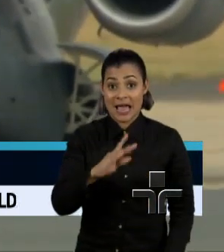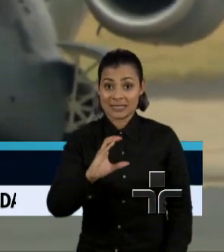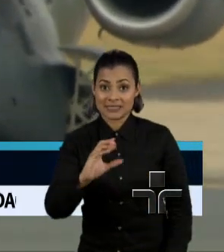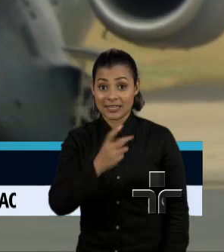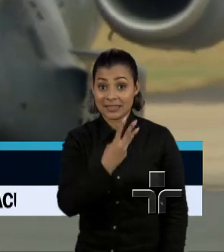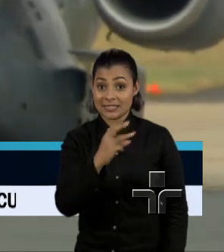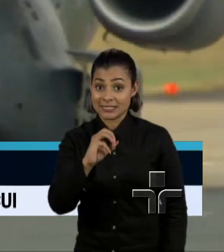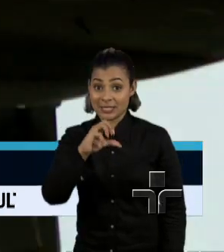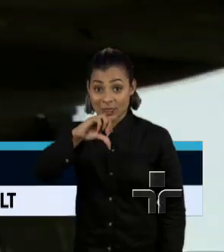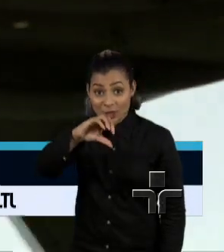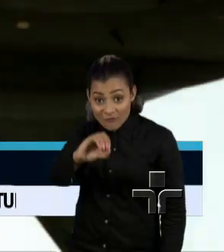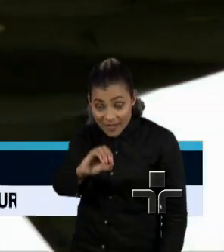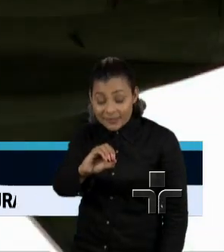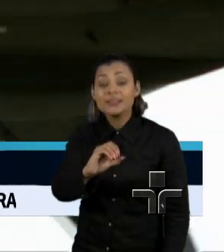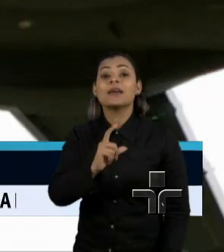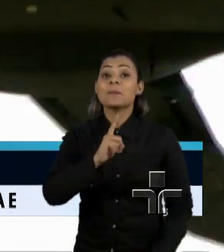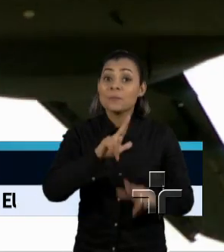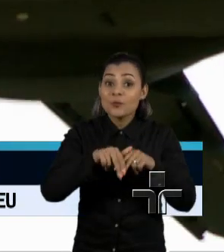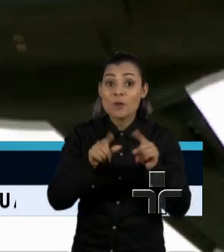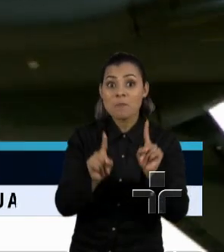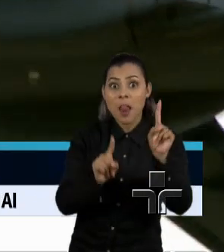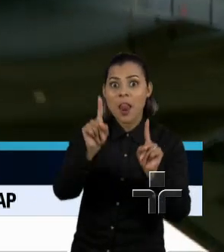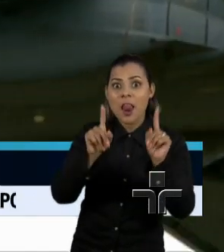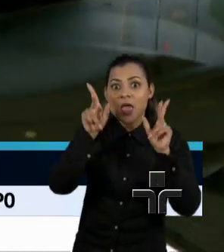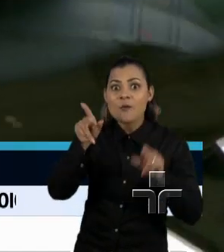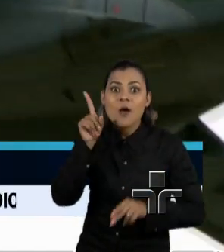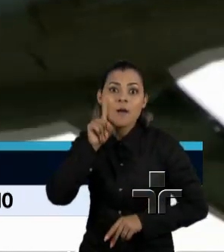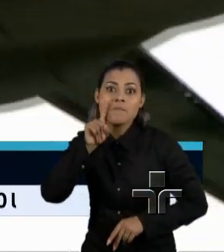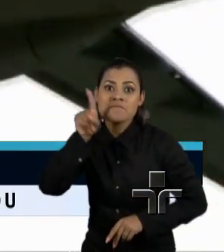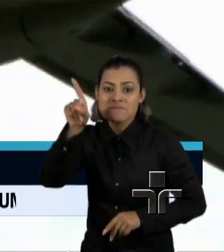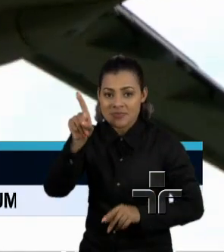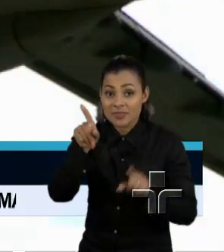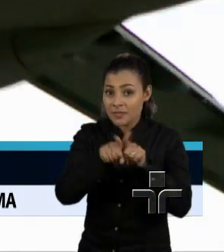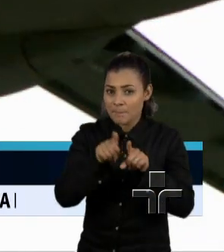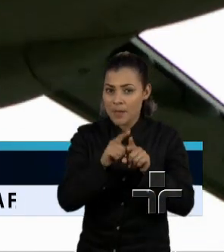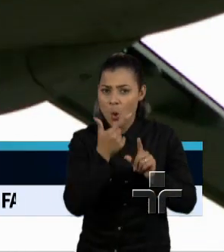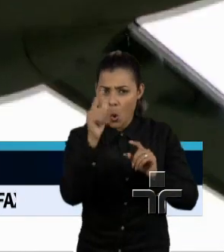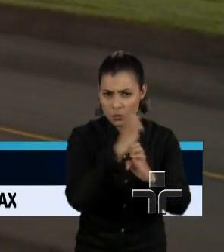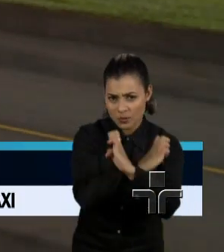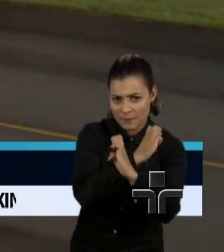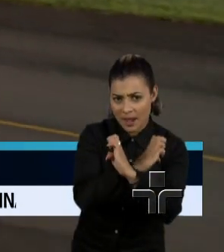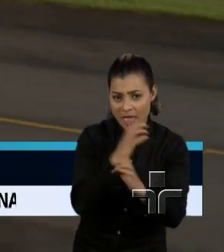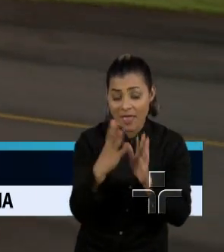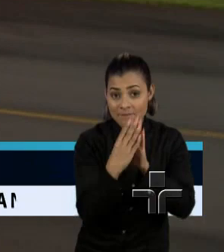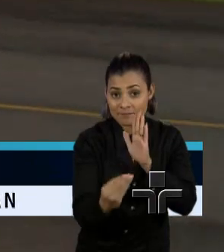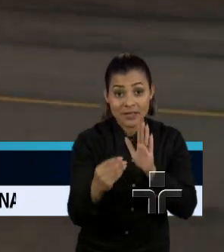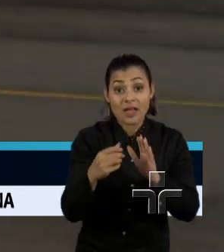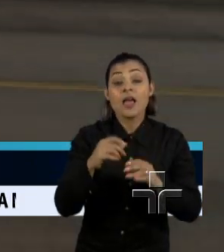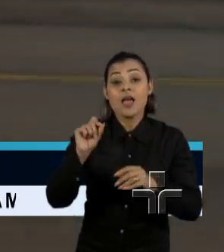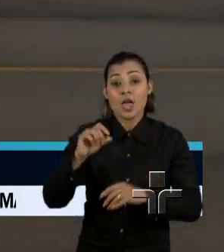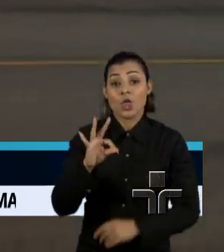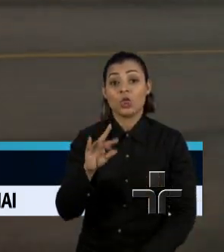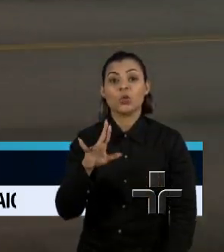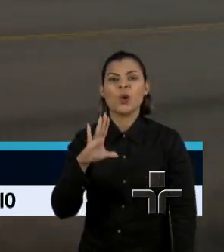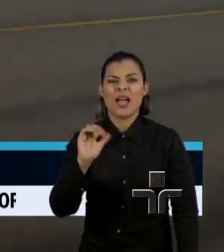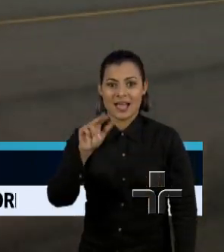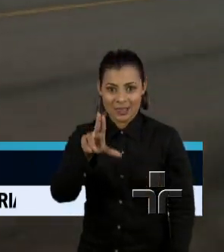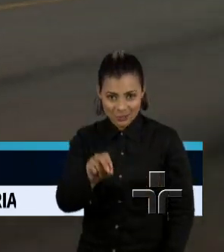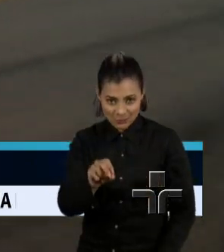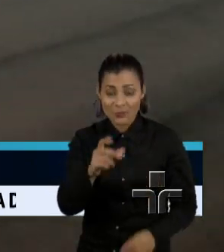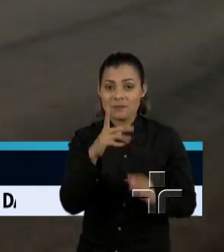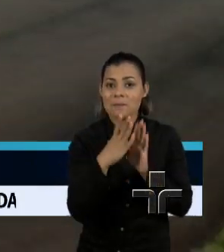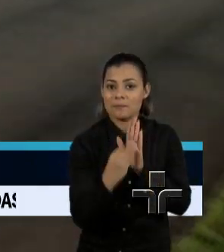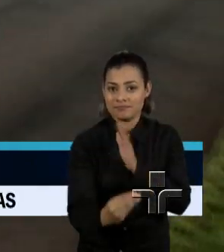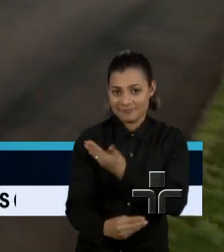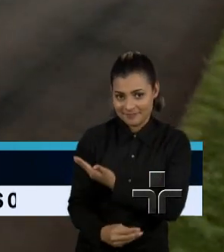com capacidade superior ao norte-americano Hércules. Outro avião da Embraer espalhado pelo mundo é o Super Tucano, usado em treinamento e